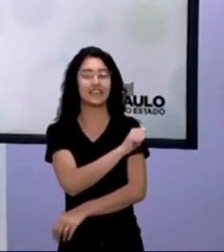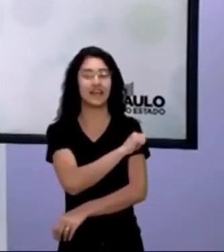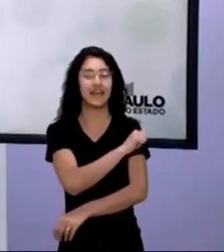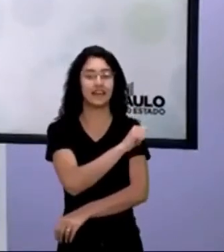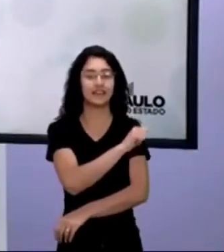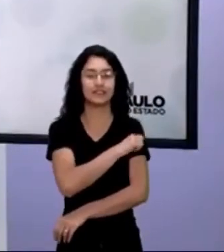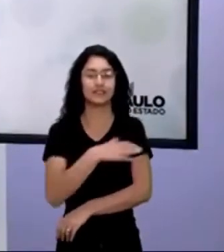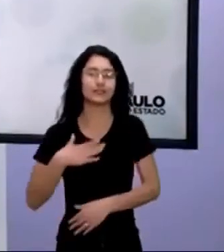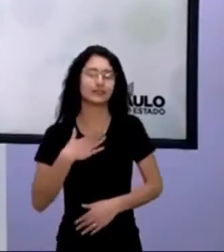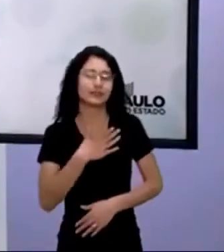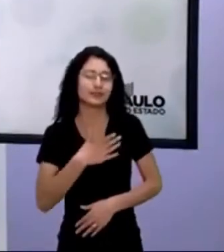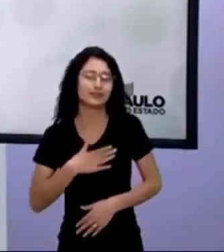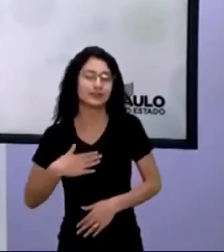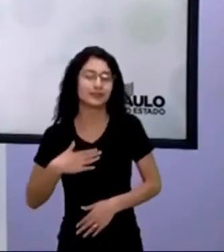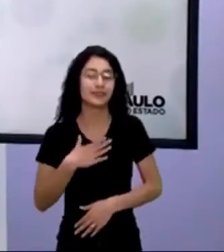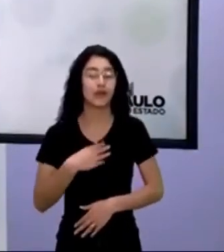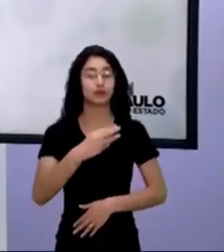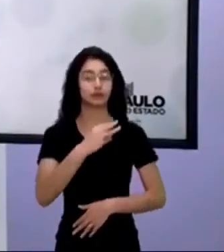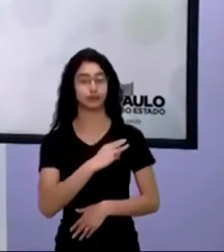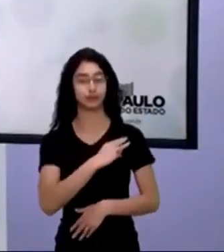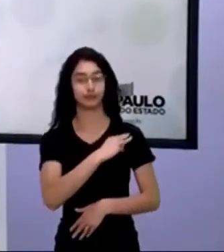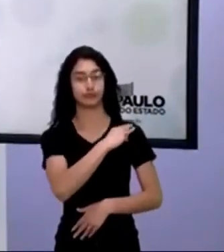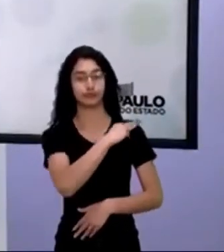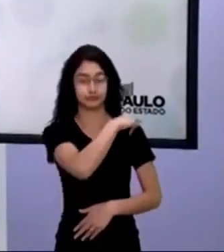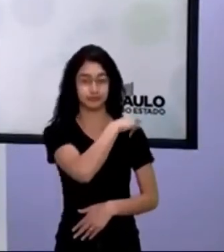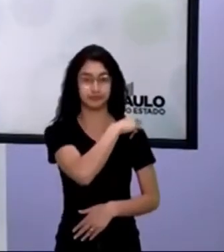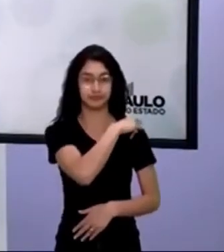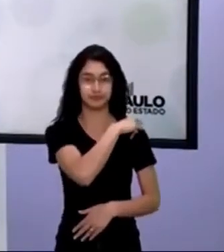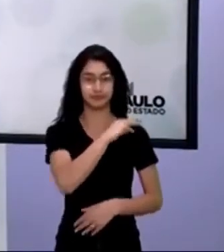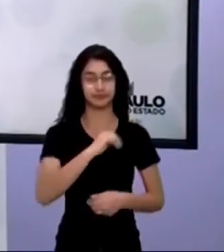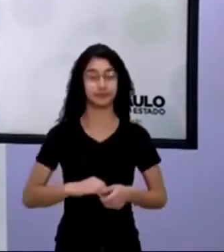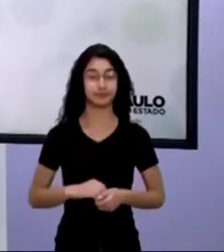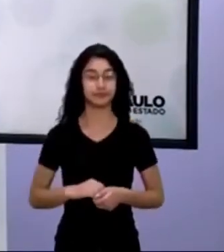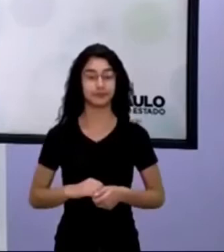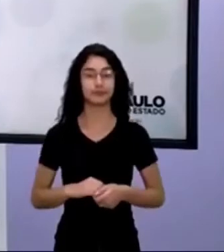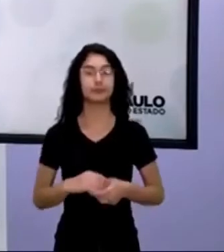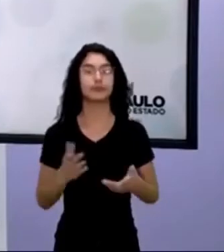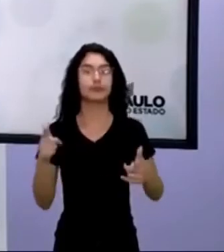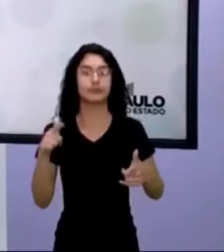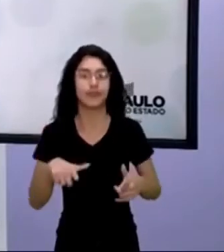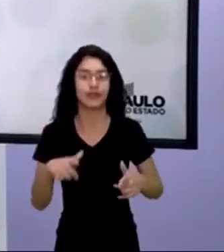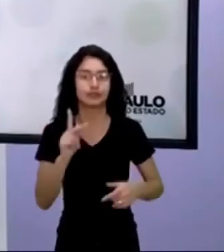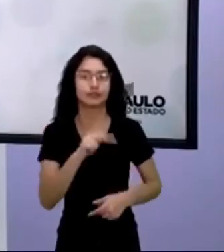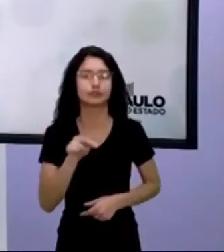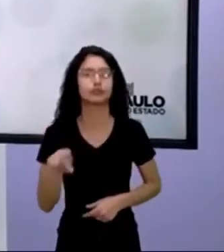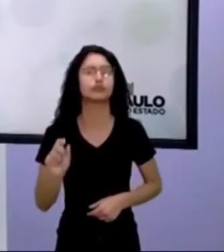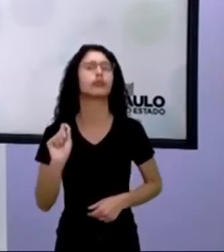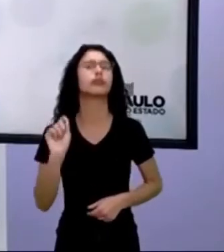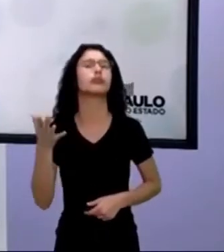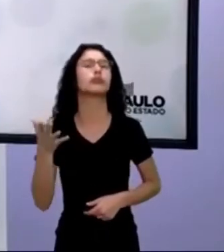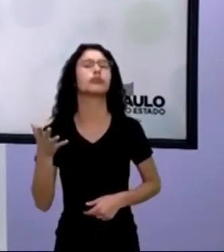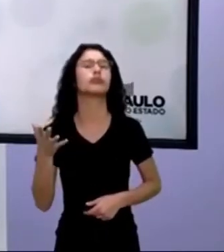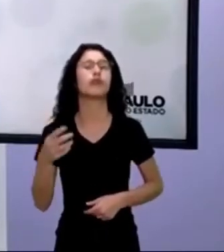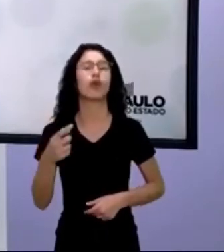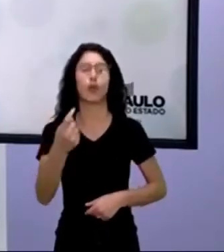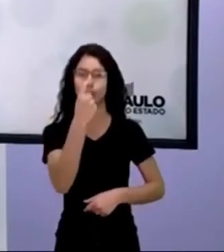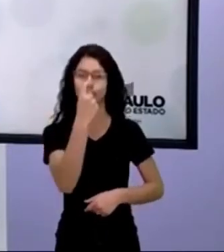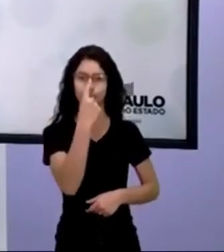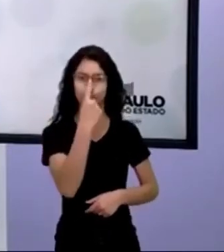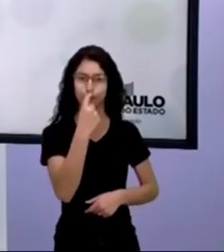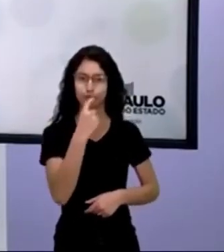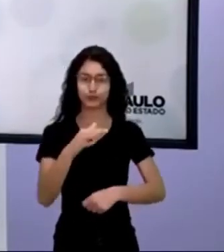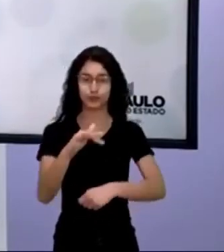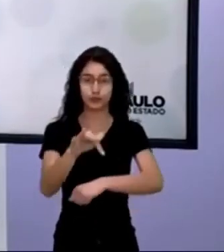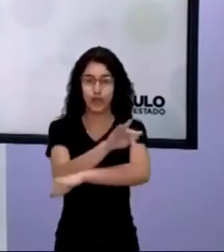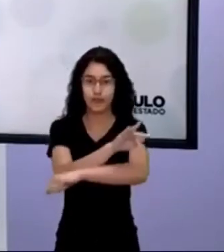estudantes queridos da terceira série do ensino médio. Quem tá aqui de novo? Quem sou eu? O bruxo